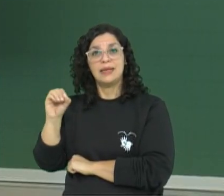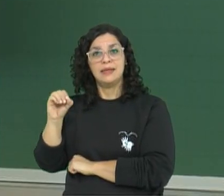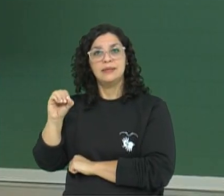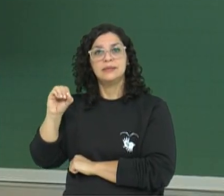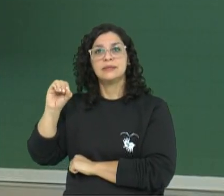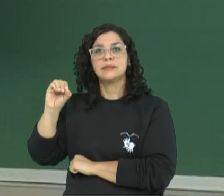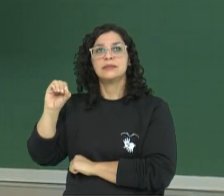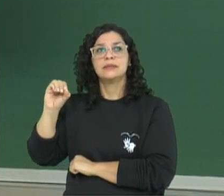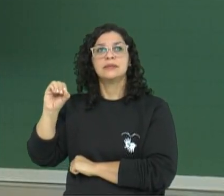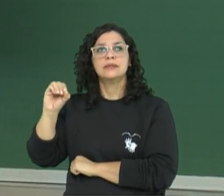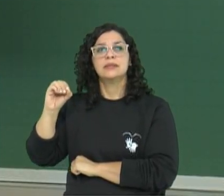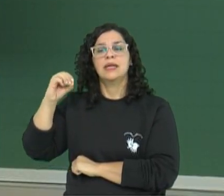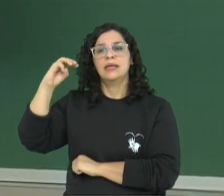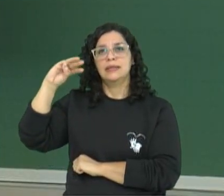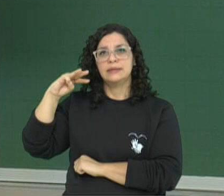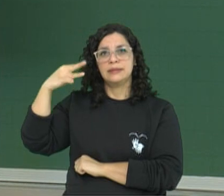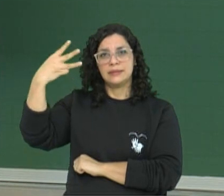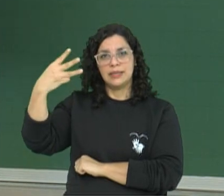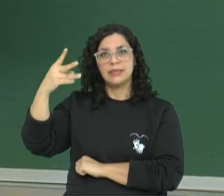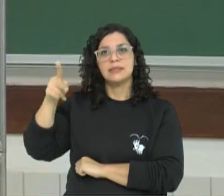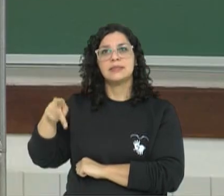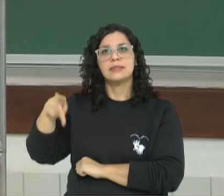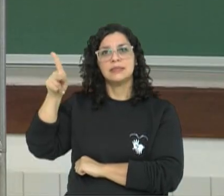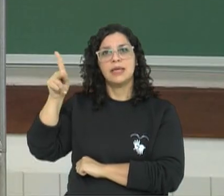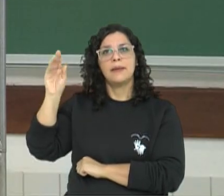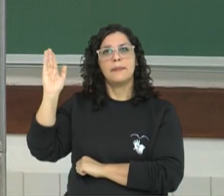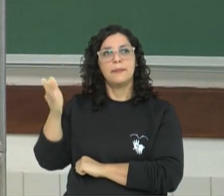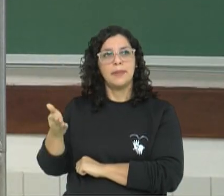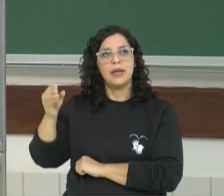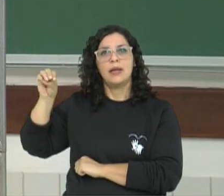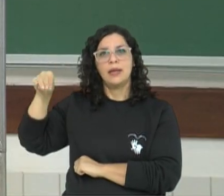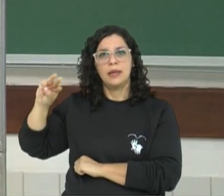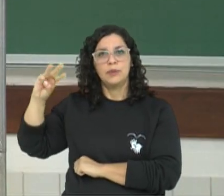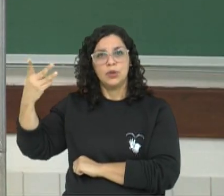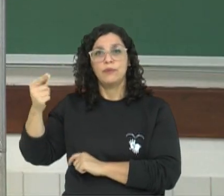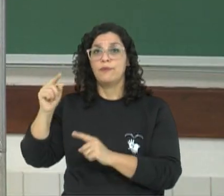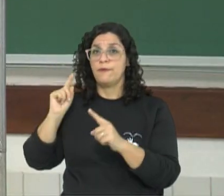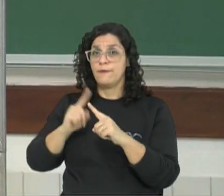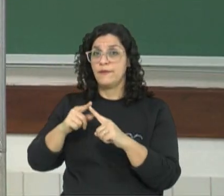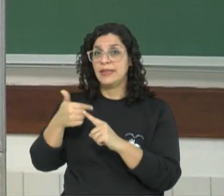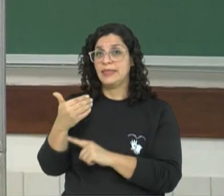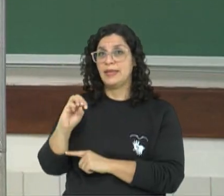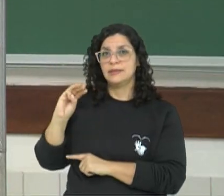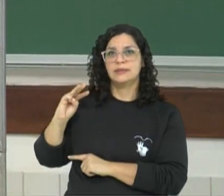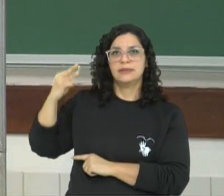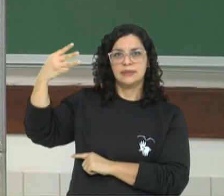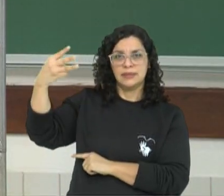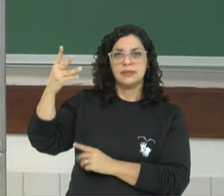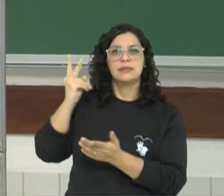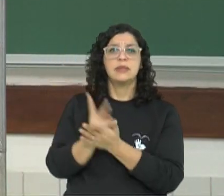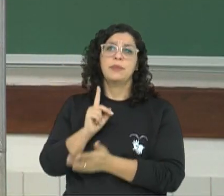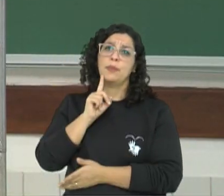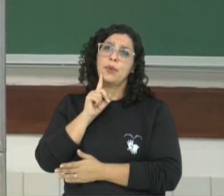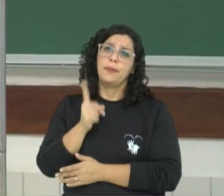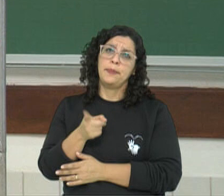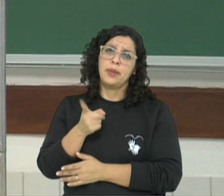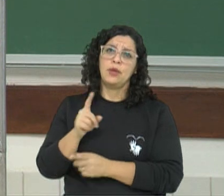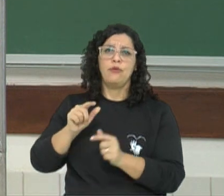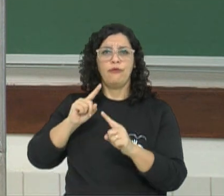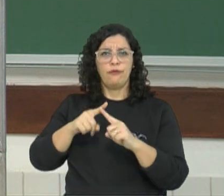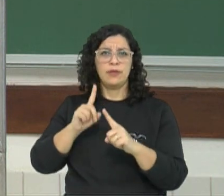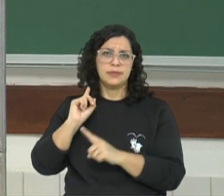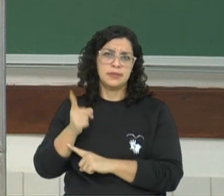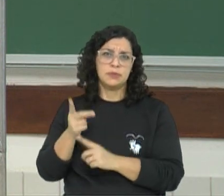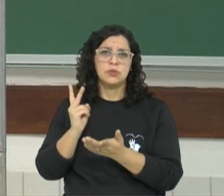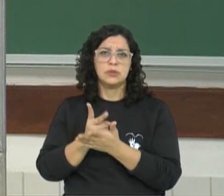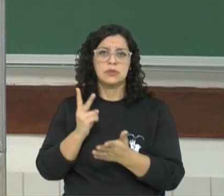por metro cúbico. Como é que eu faço isso, professor? Muito simples, você vai lá e multiplica por 10 na terceira. Ou seja, se você tiver lá, por